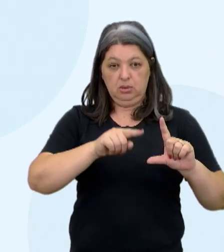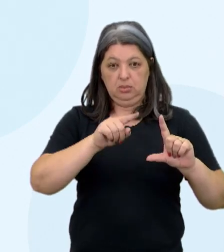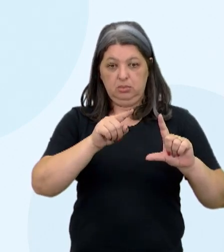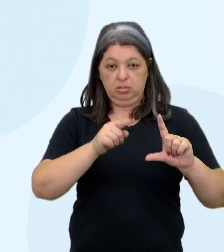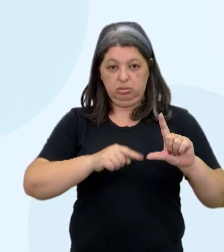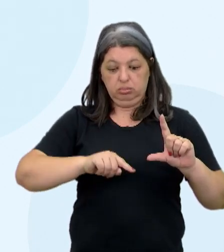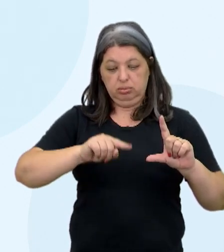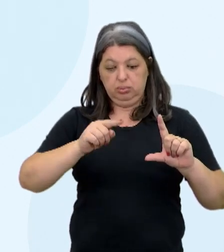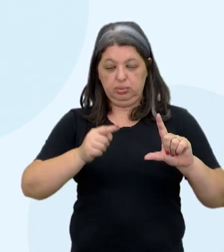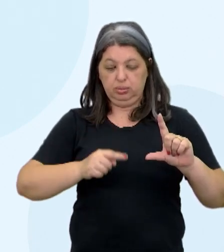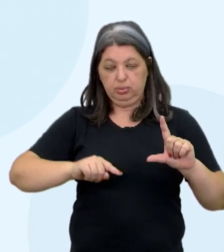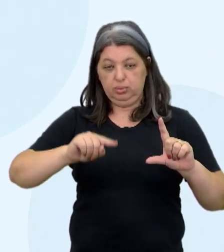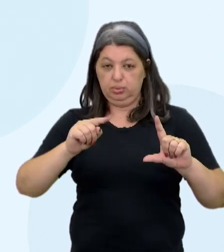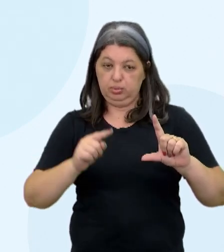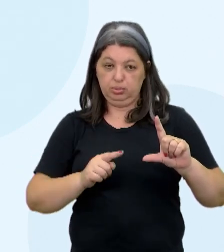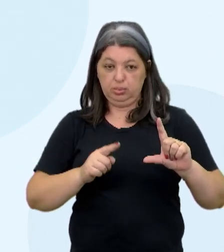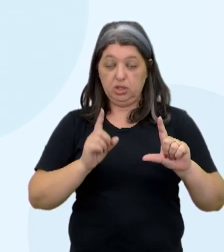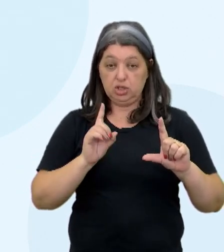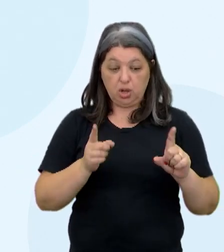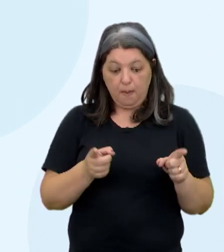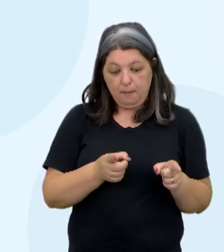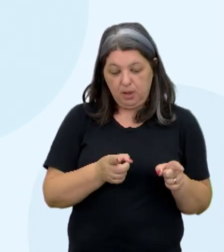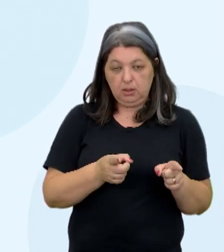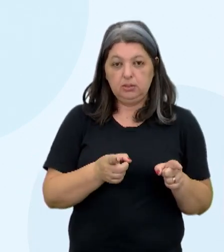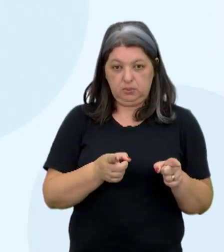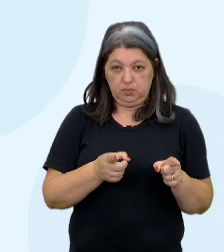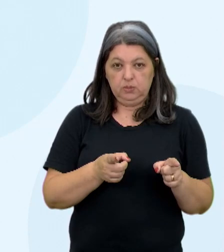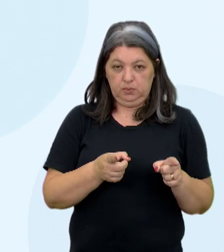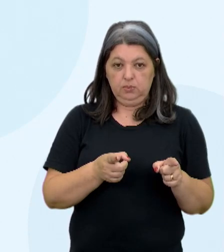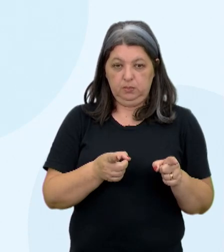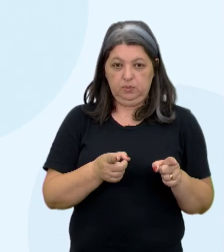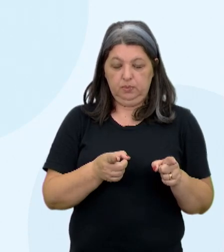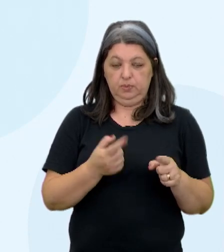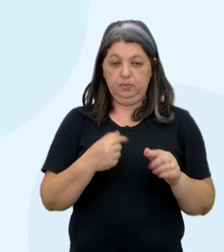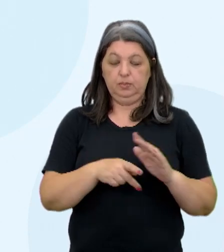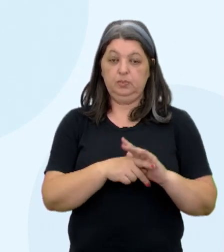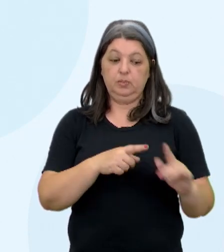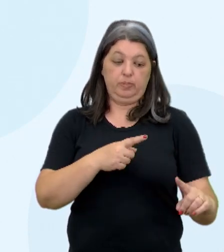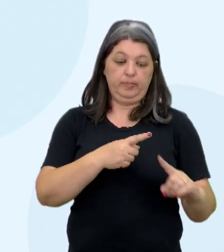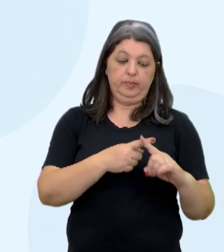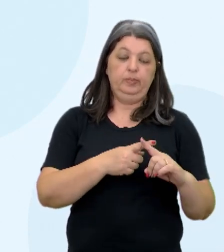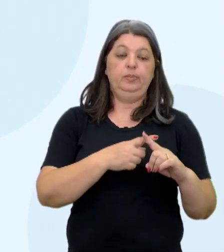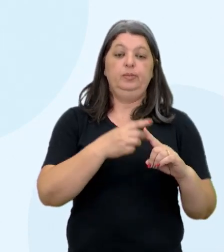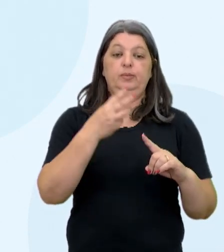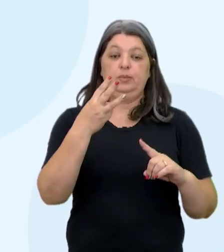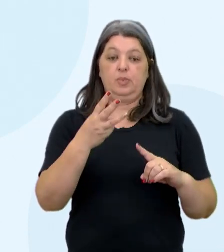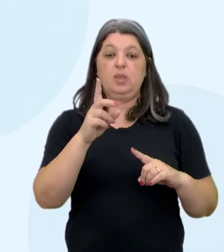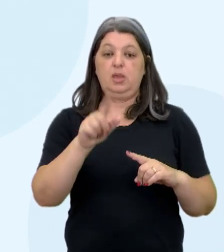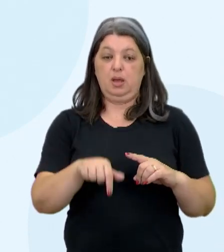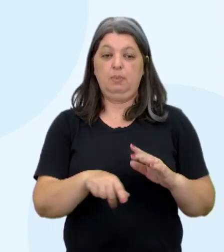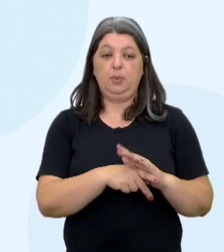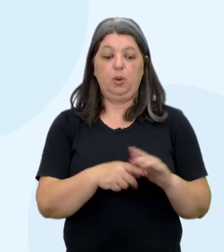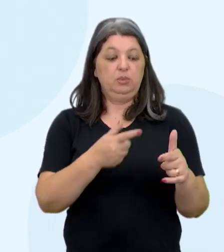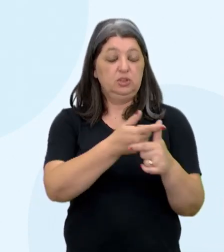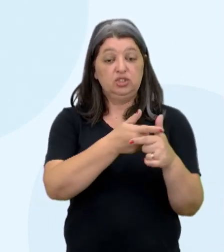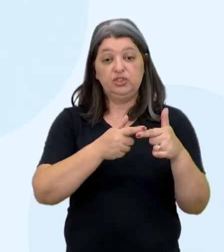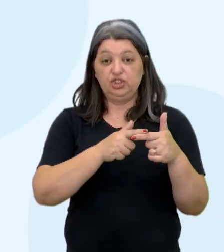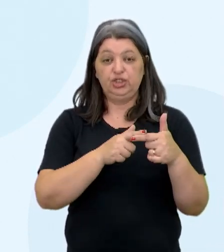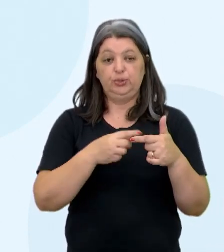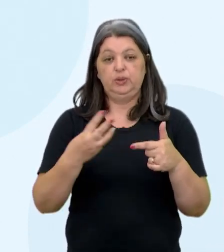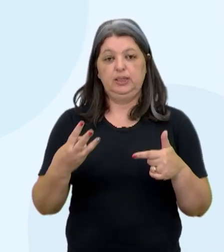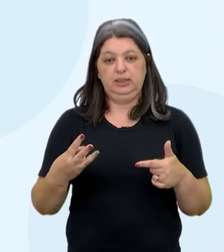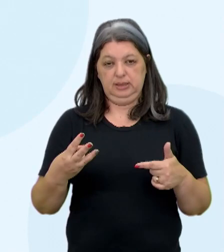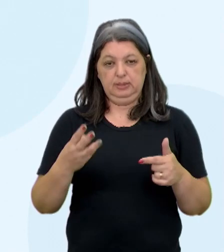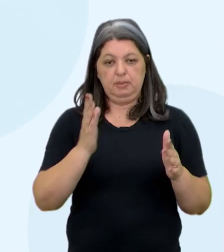descer, dentro de um pedaço dos 3. Então, quando multiplica por 3, o 0 até pi foi dividido em 3